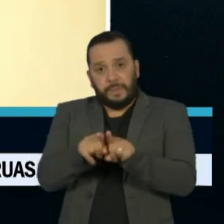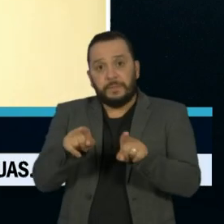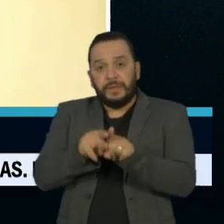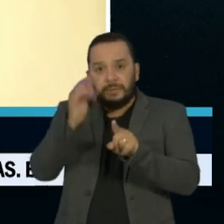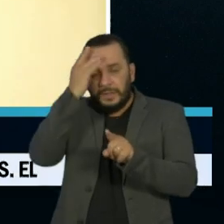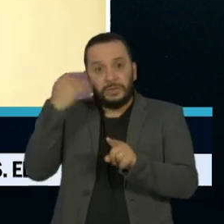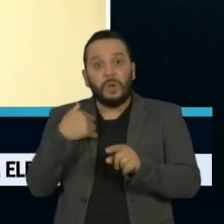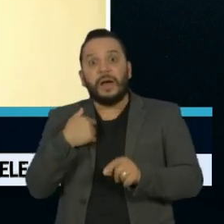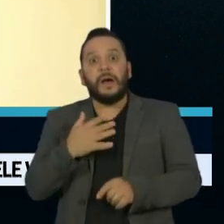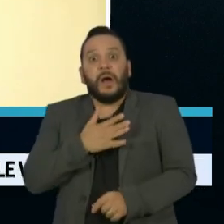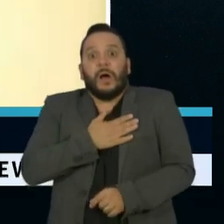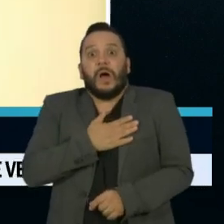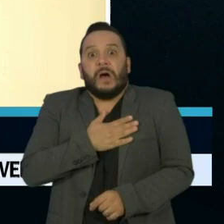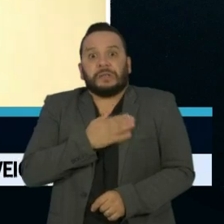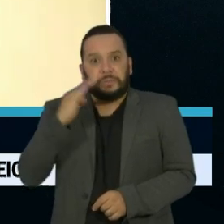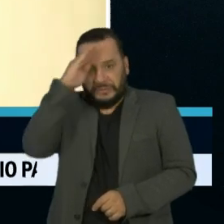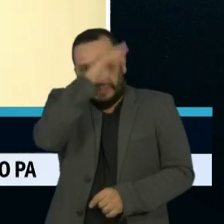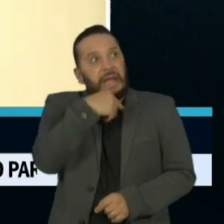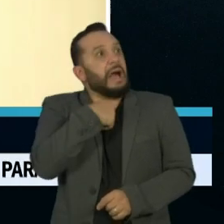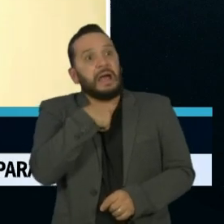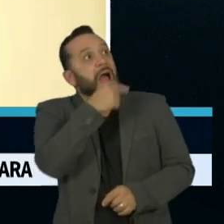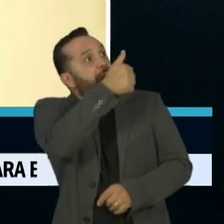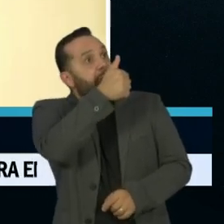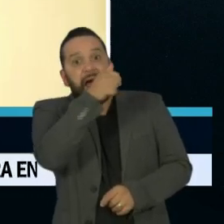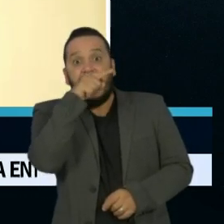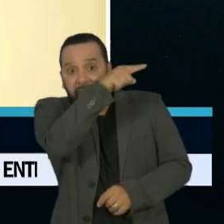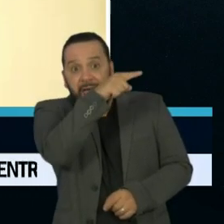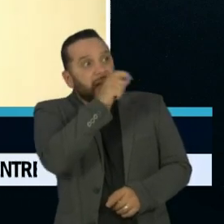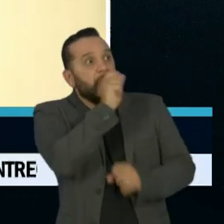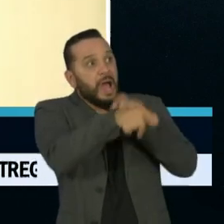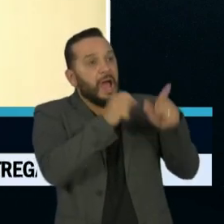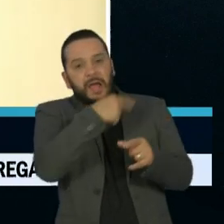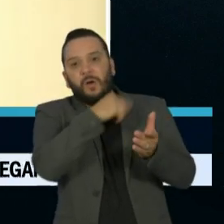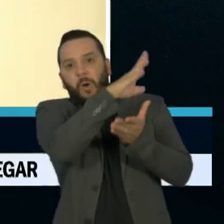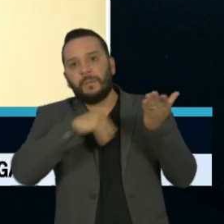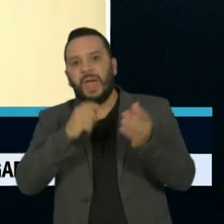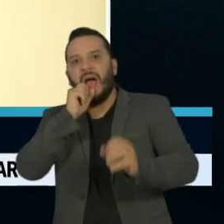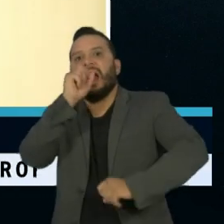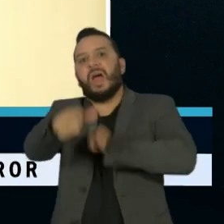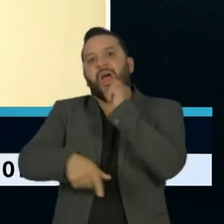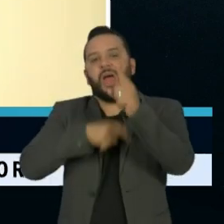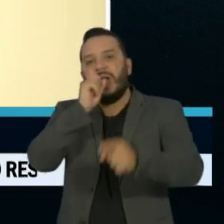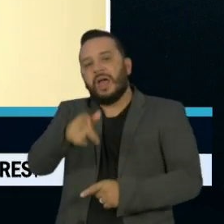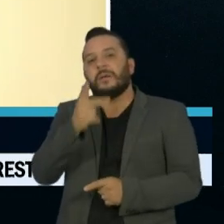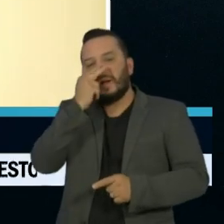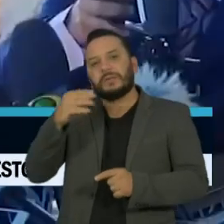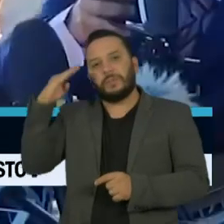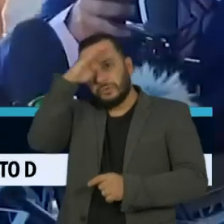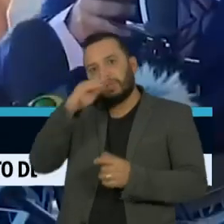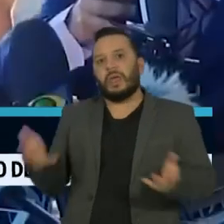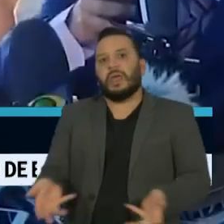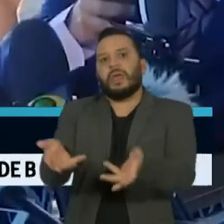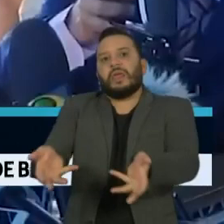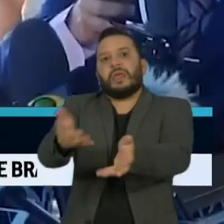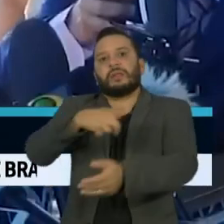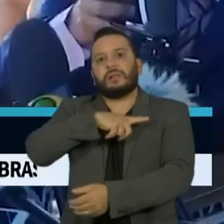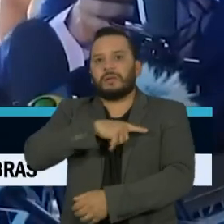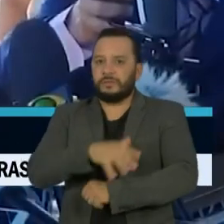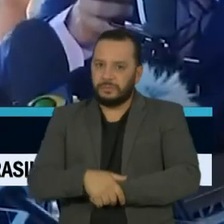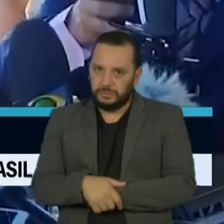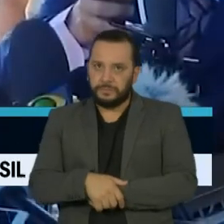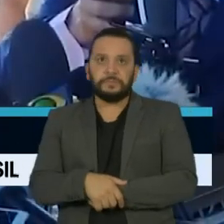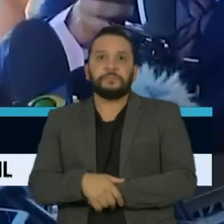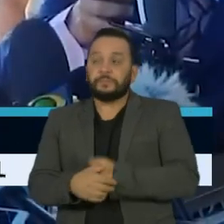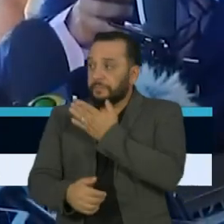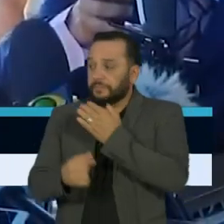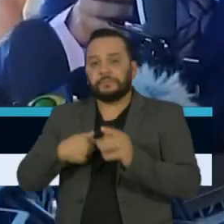se sentem não só autorizados, mas se sentem estimulados a fazer o mesmo. No começo deste mês, ao